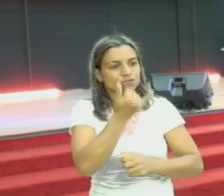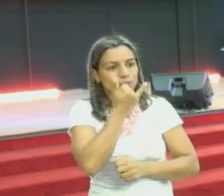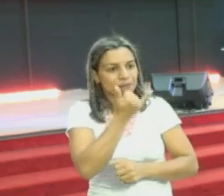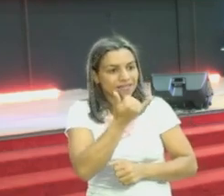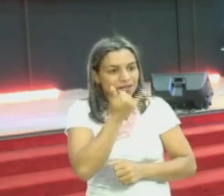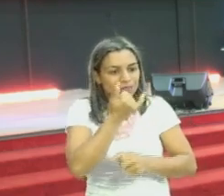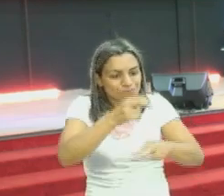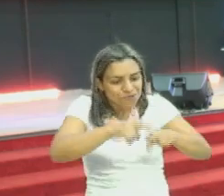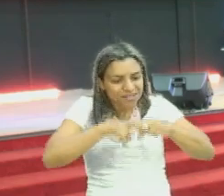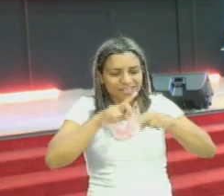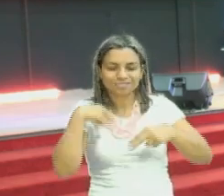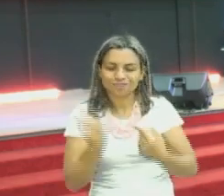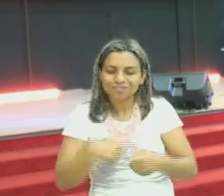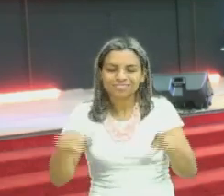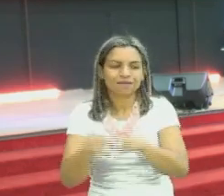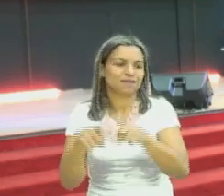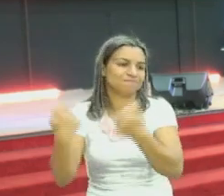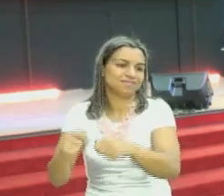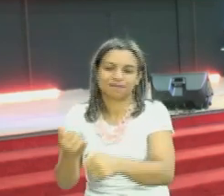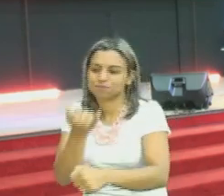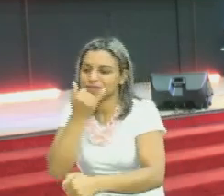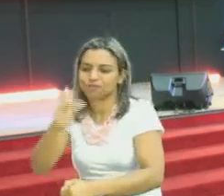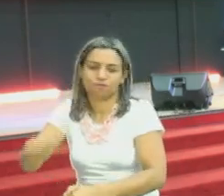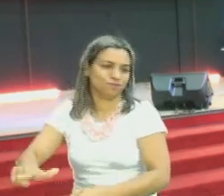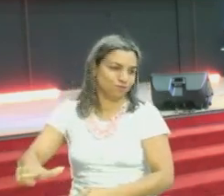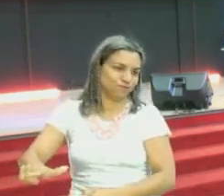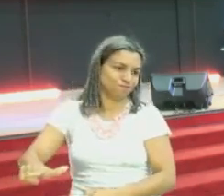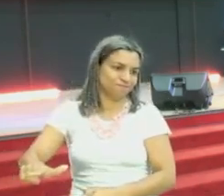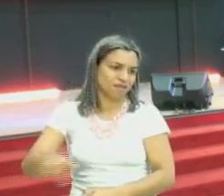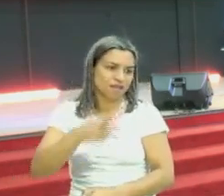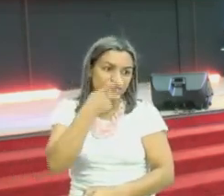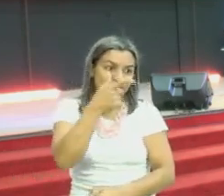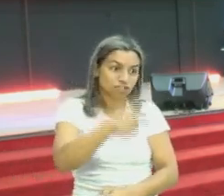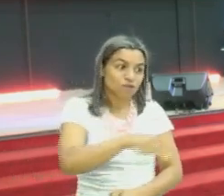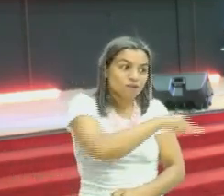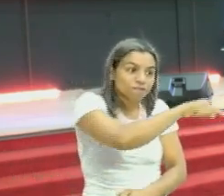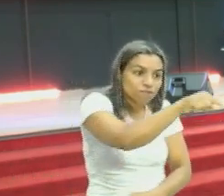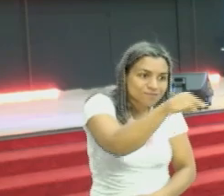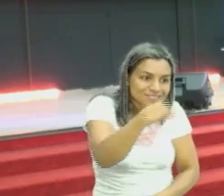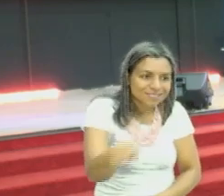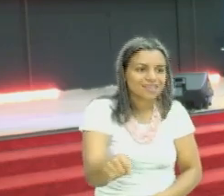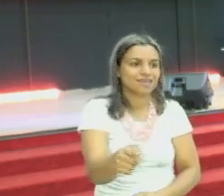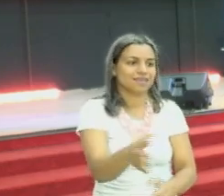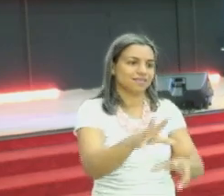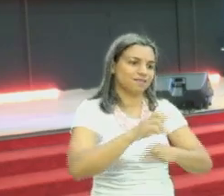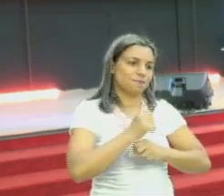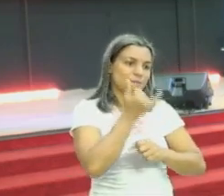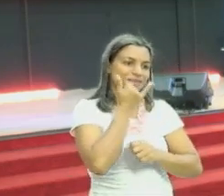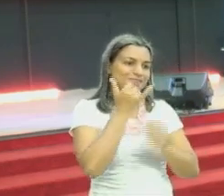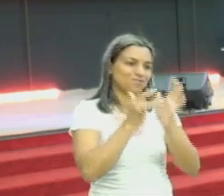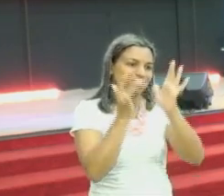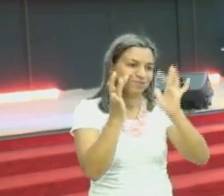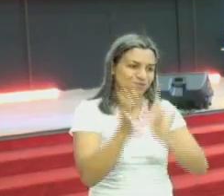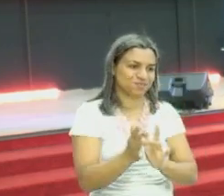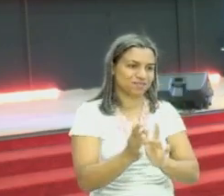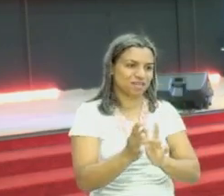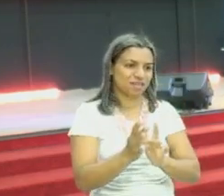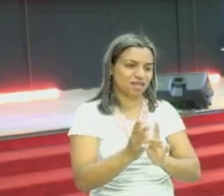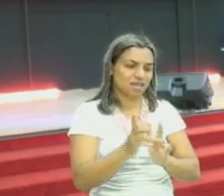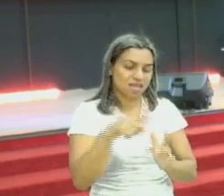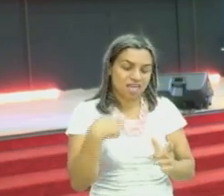nós temos que perdoar. Eu repito, porque você foi perdoado por uma